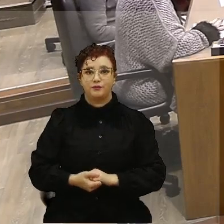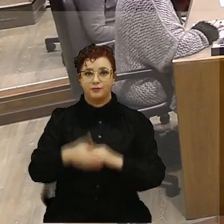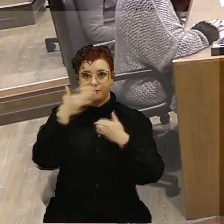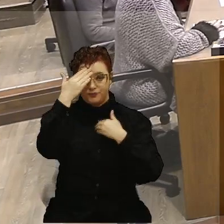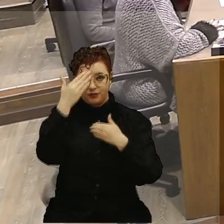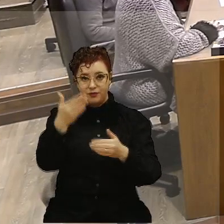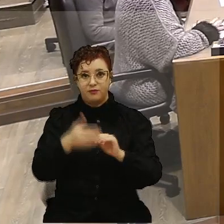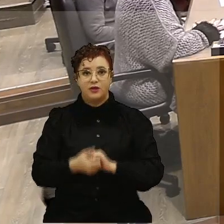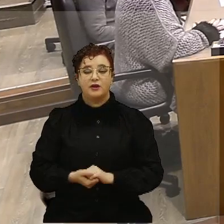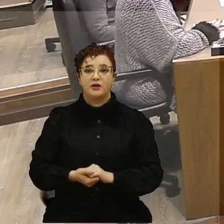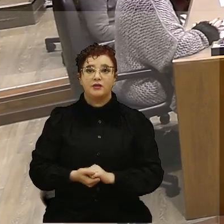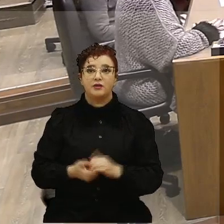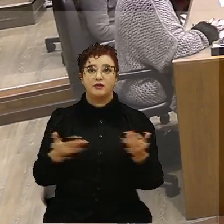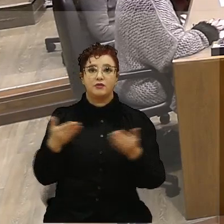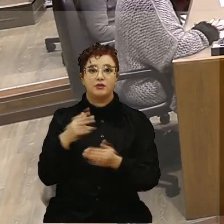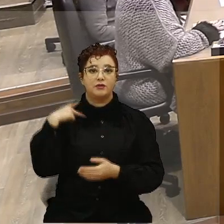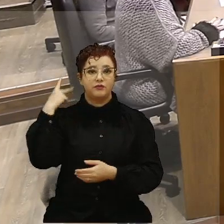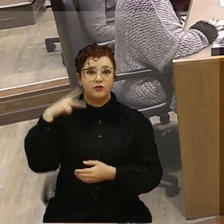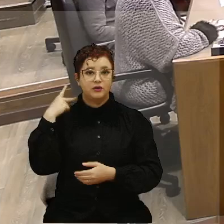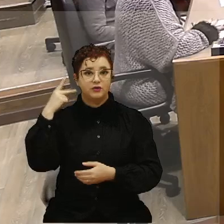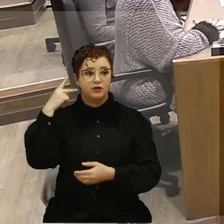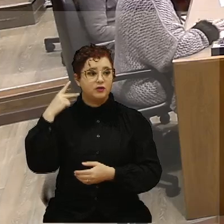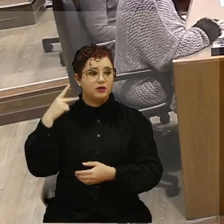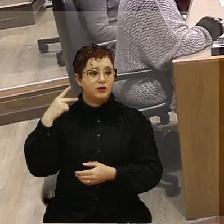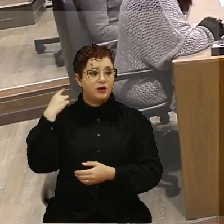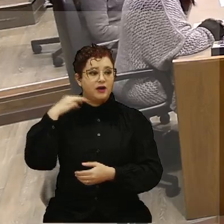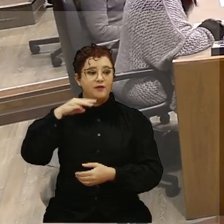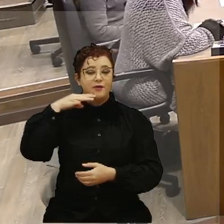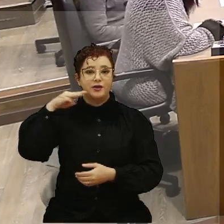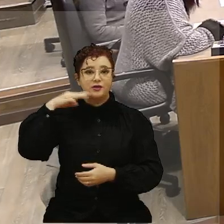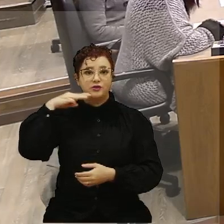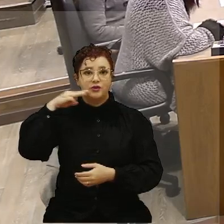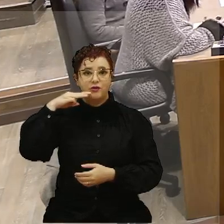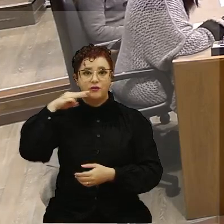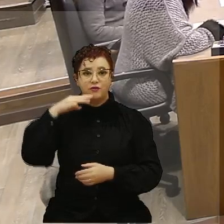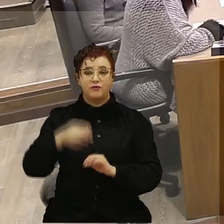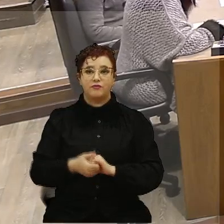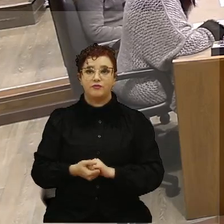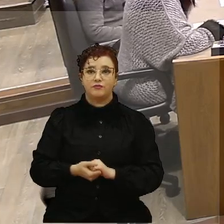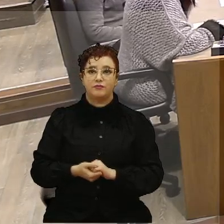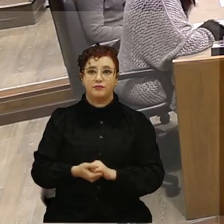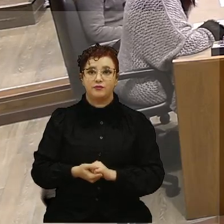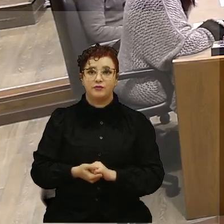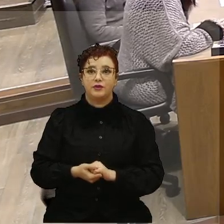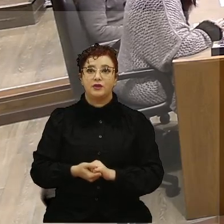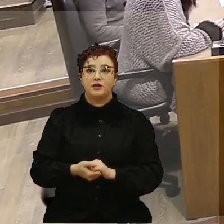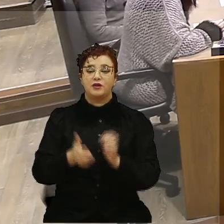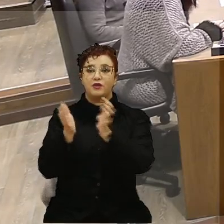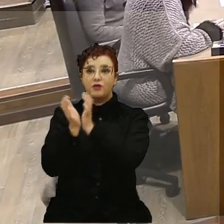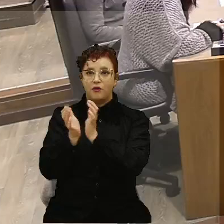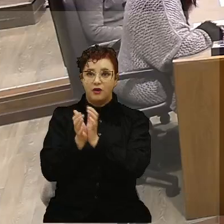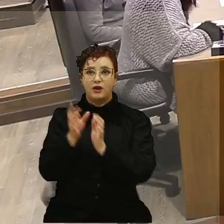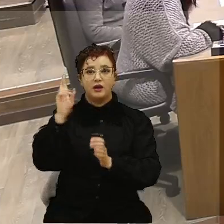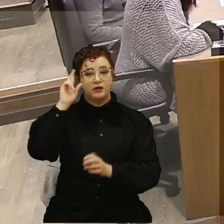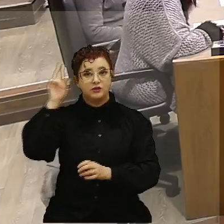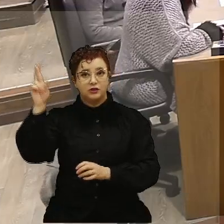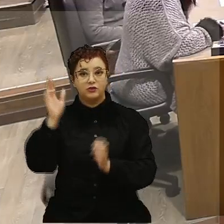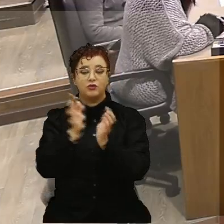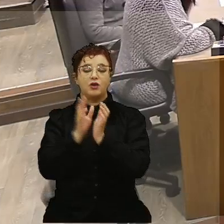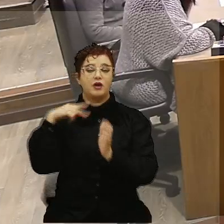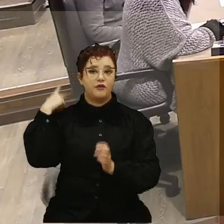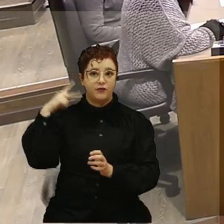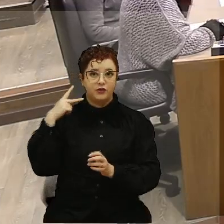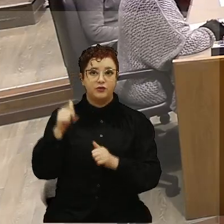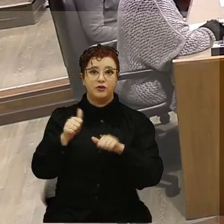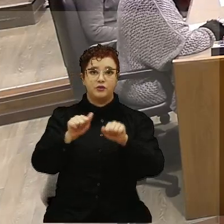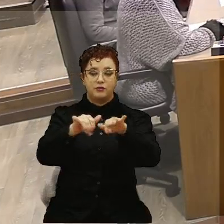Cláudio Libardi. Com a palavra, a vereadora Marisol Santos. Colegas da mesa diretora, colegas vereadores, quem nos acompanha aqui